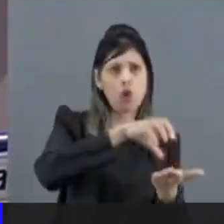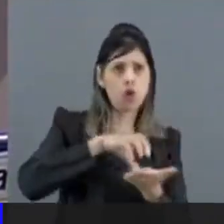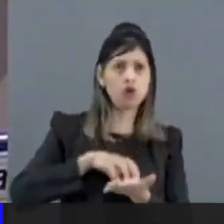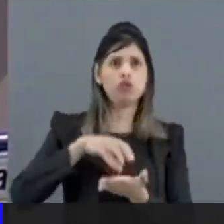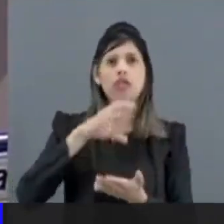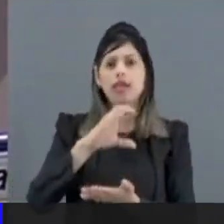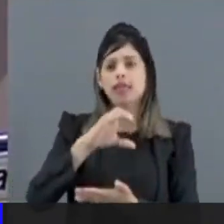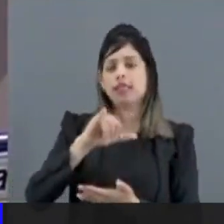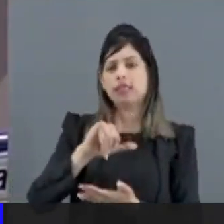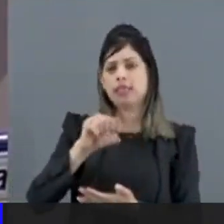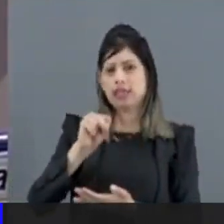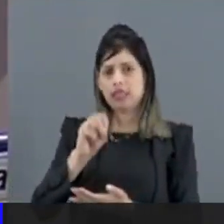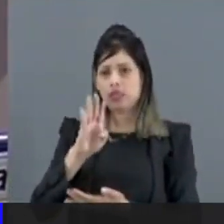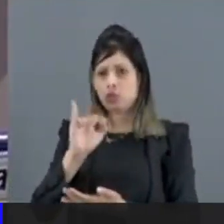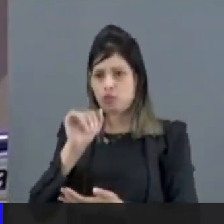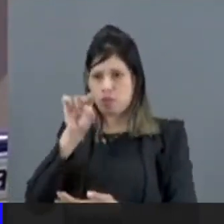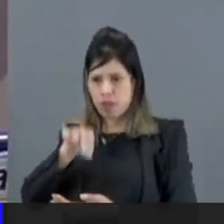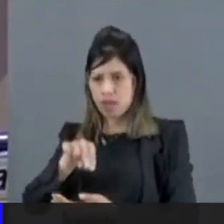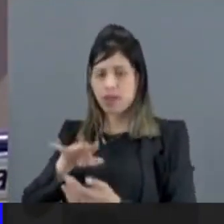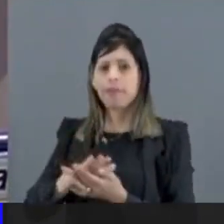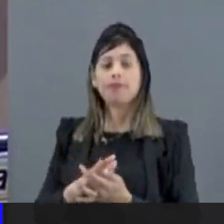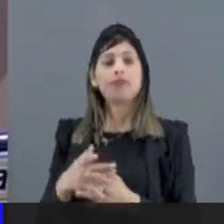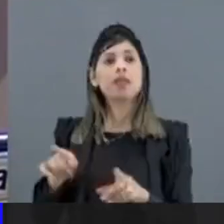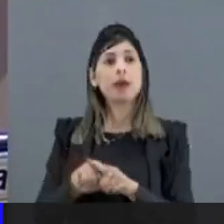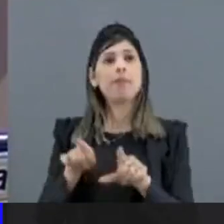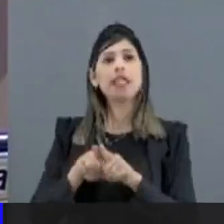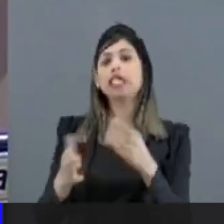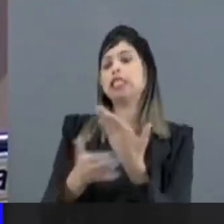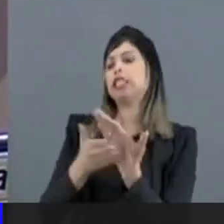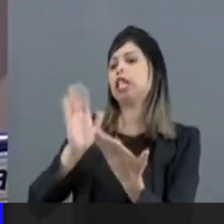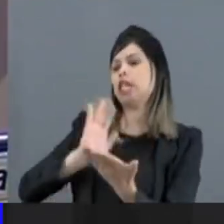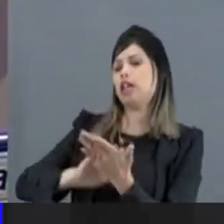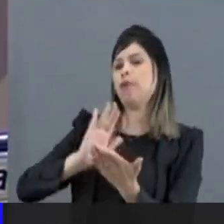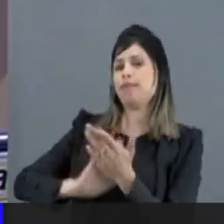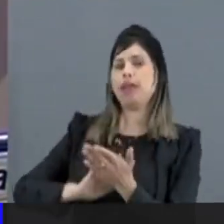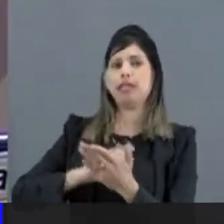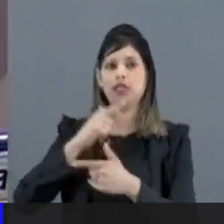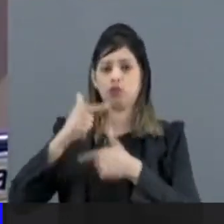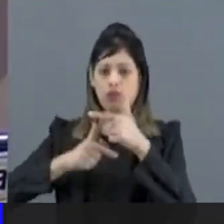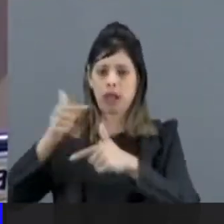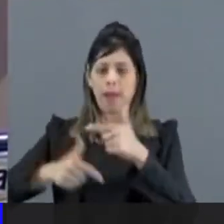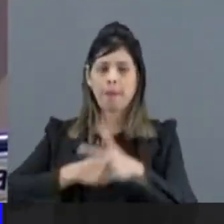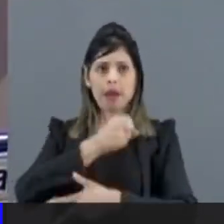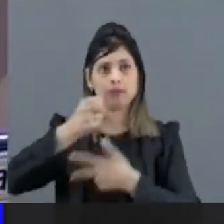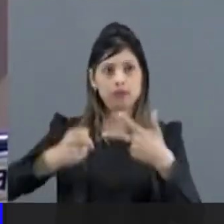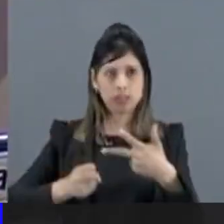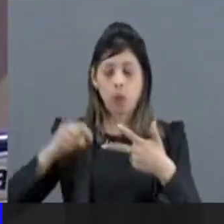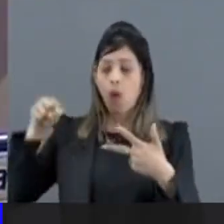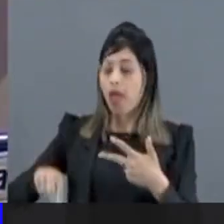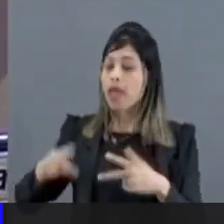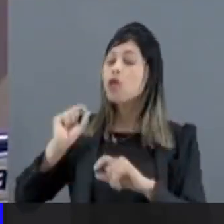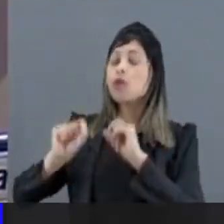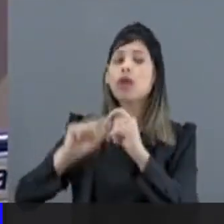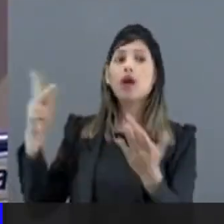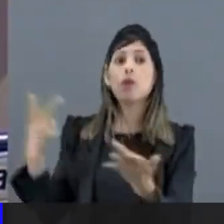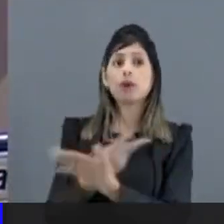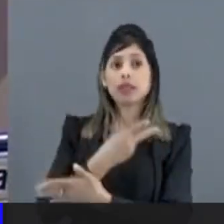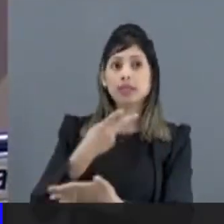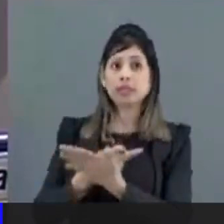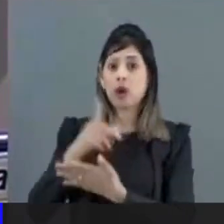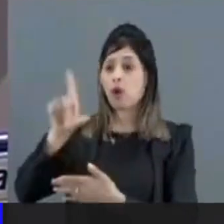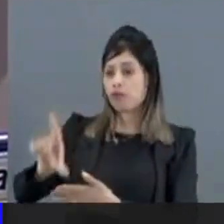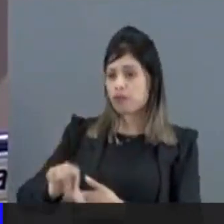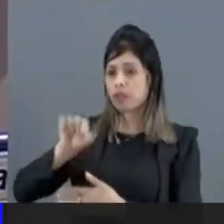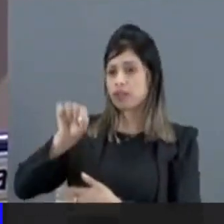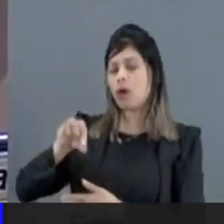sisbin de que havia ameaças aos ofícios públicos dos Três Poderes esse fato é corroborado pela nomeação de María